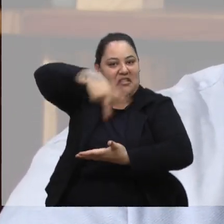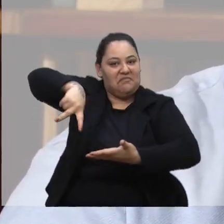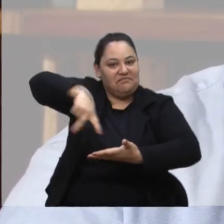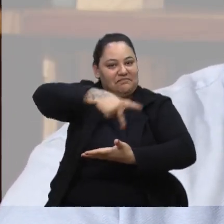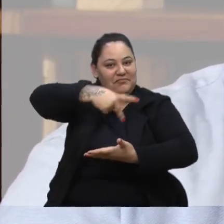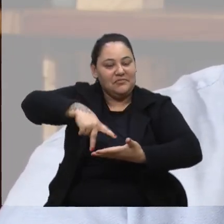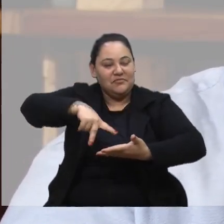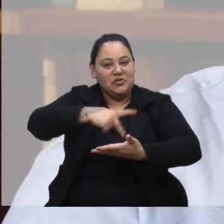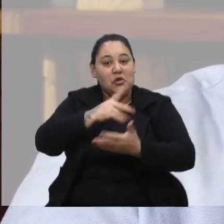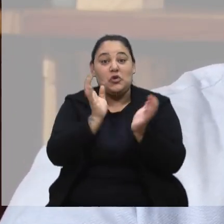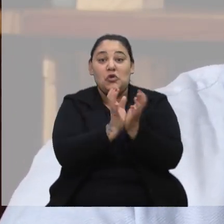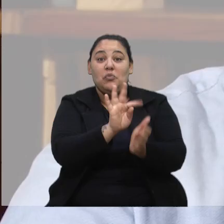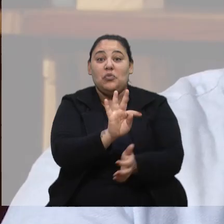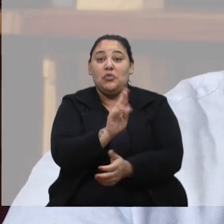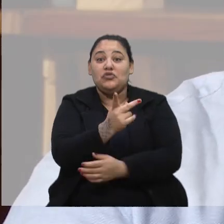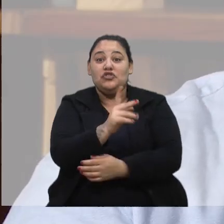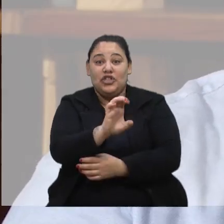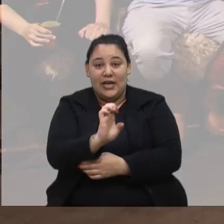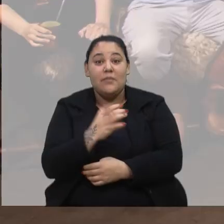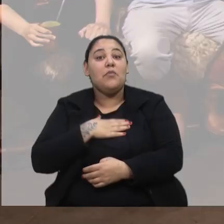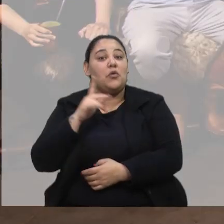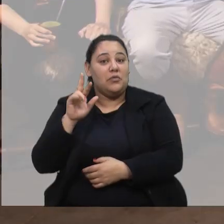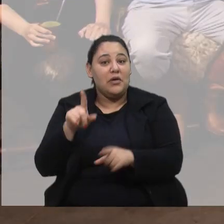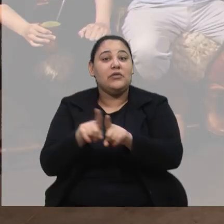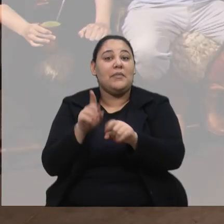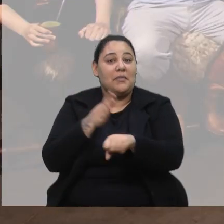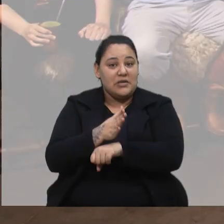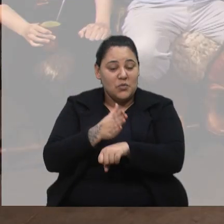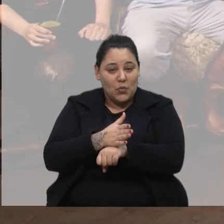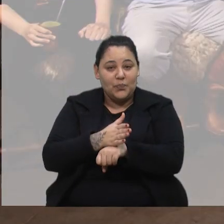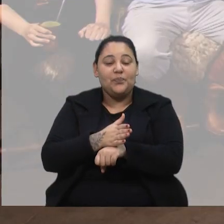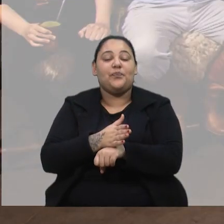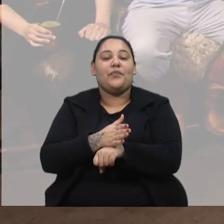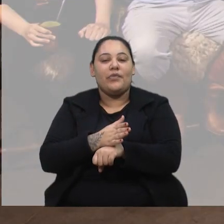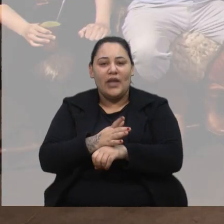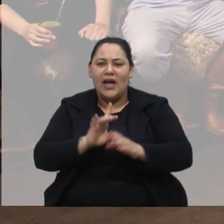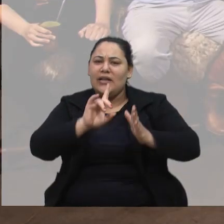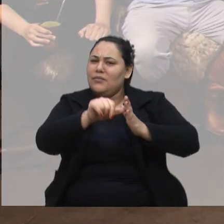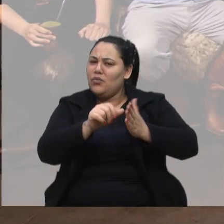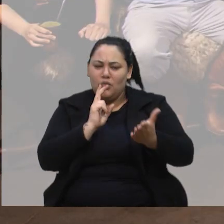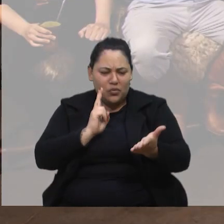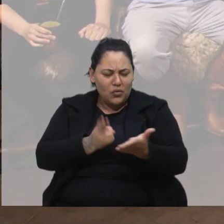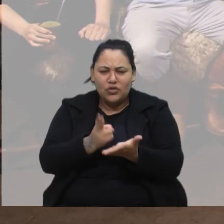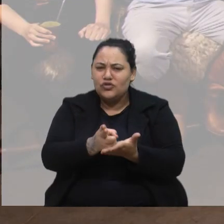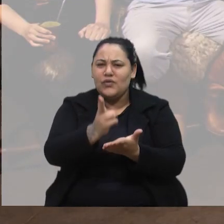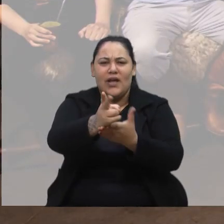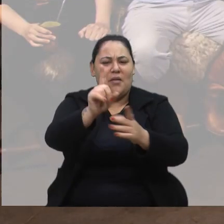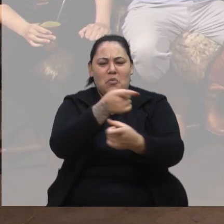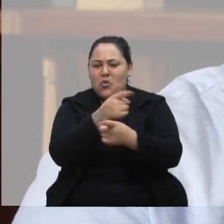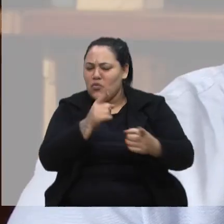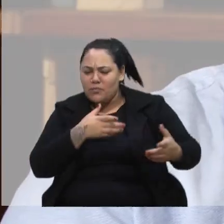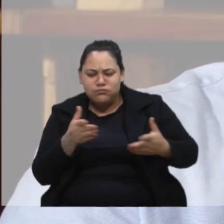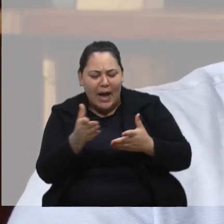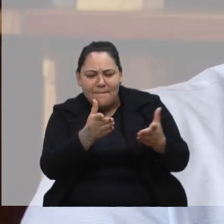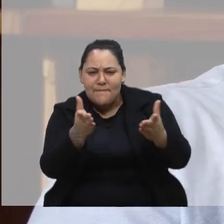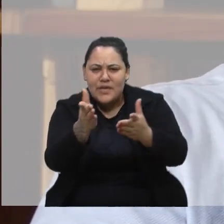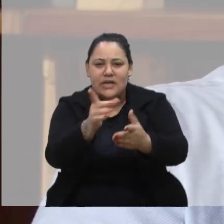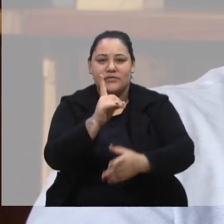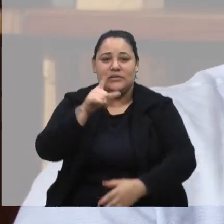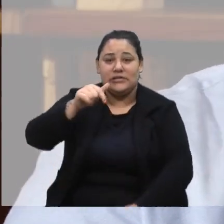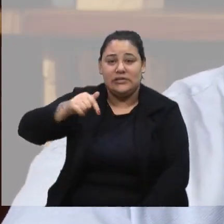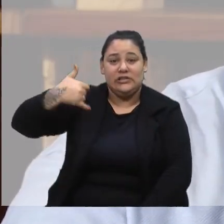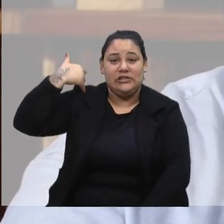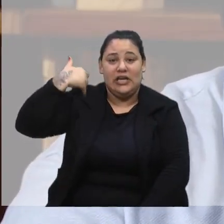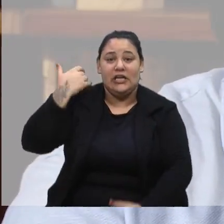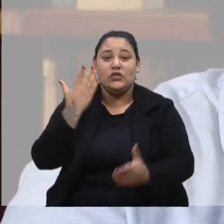aqui de Caxias, no qual meu irmão também tocava. E depois foi seguindo o rumo, né? Aos 17 anos estudei